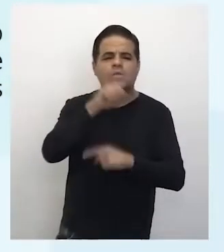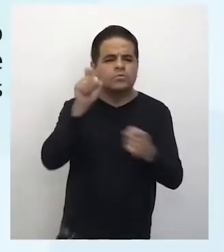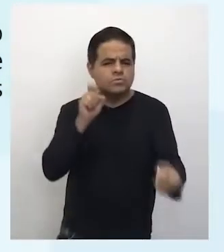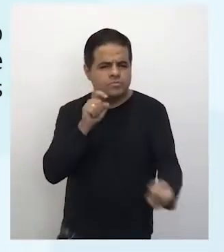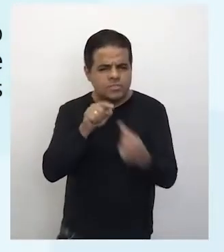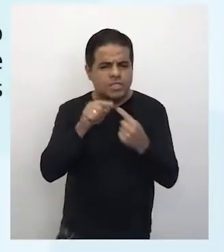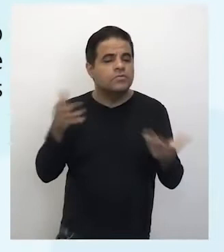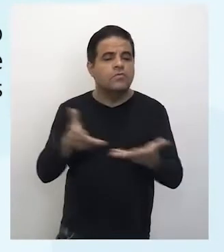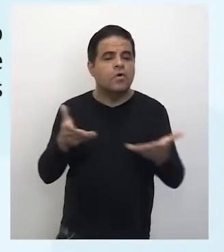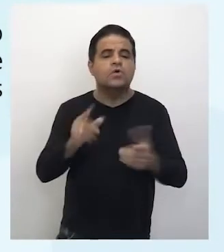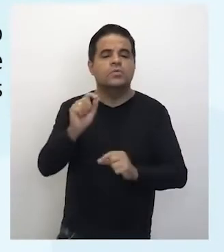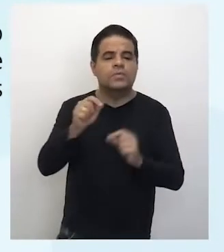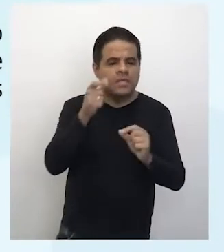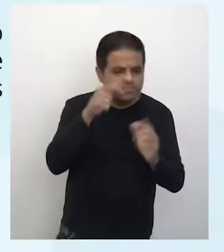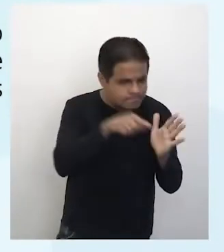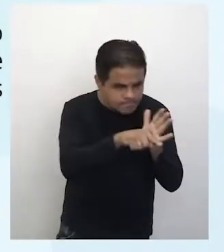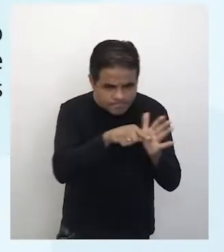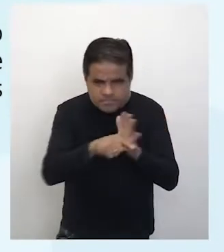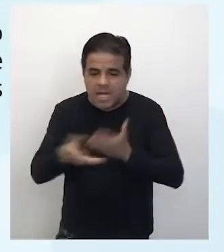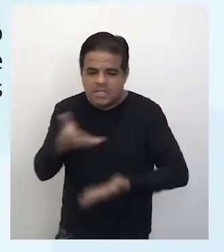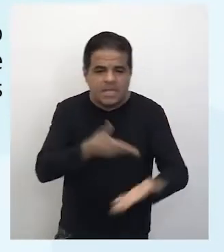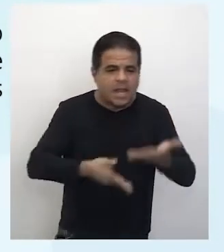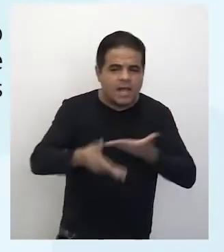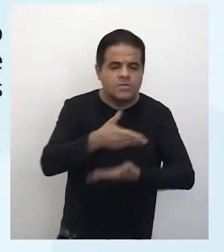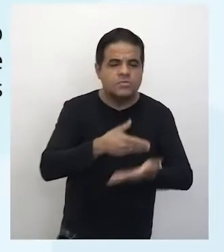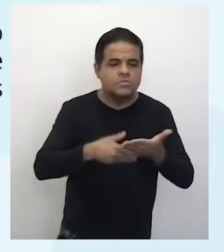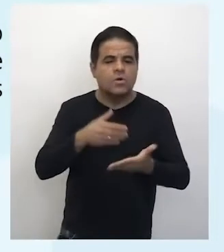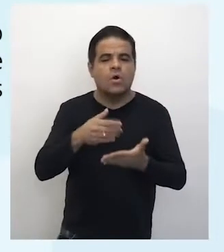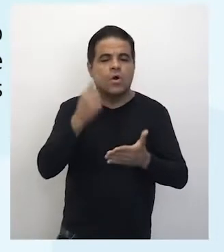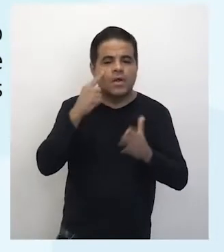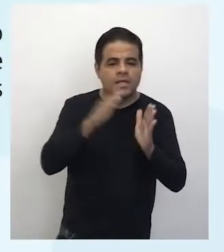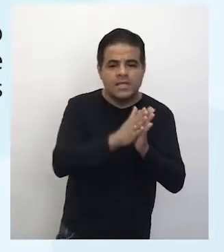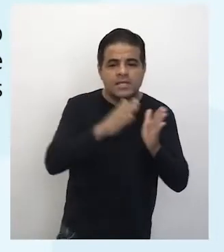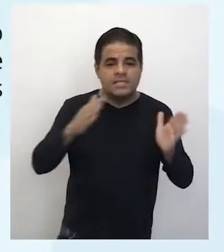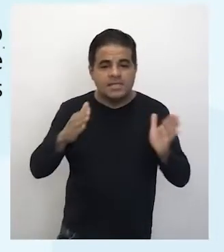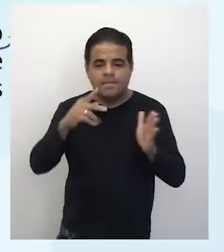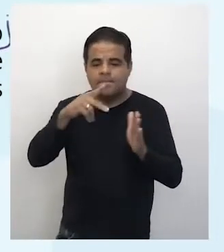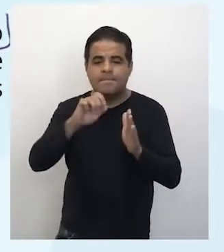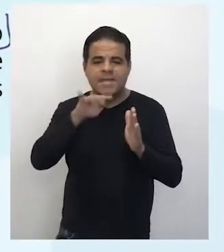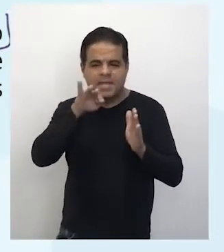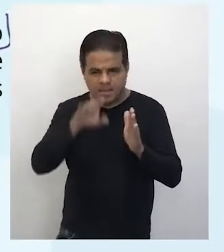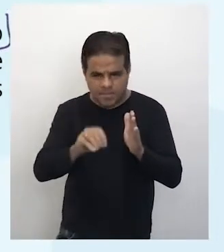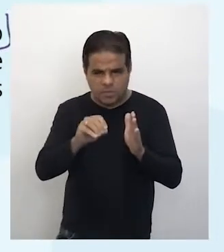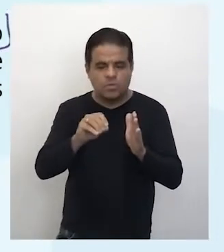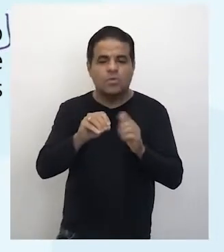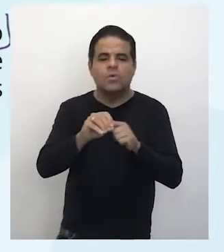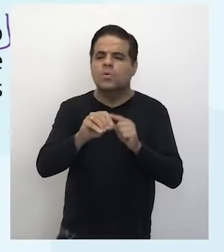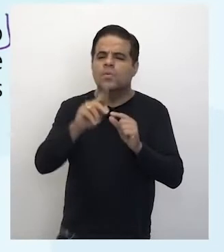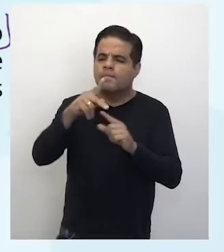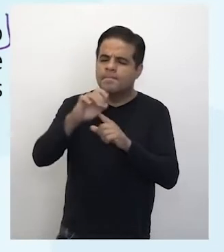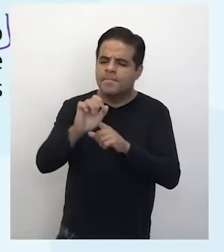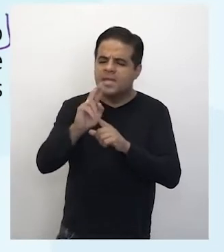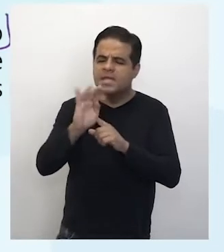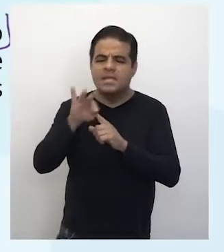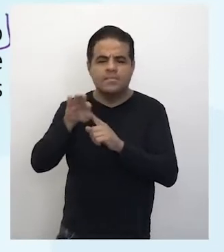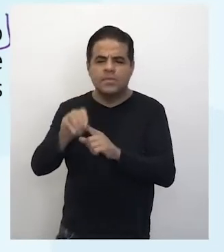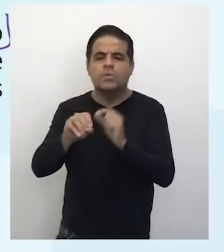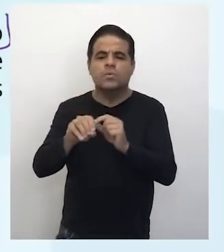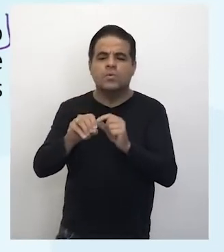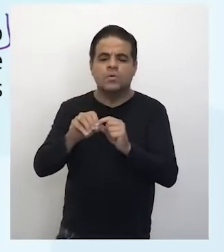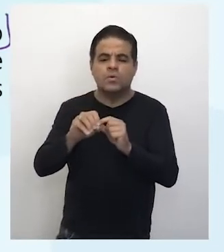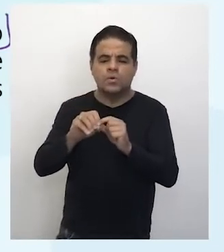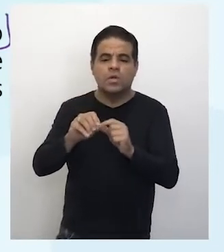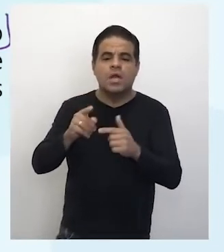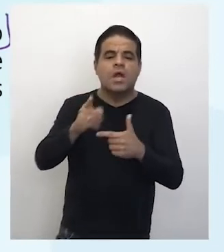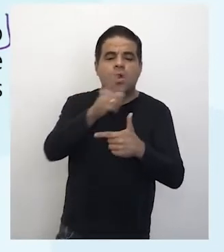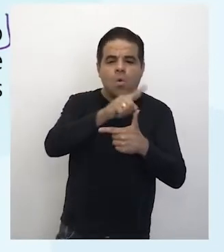nosso objetivo hoje é investigar as relações entre as medidas do perímetros do perímetro o que que é o perímetro é